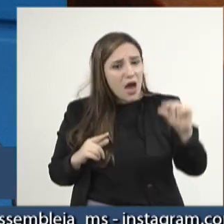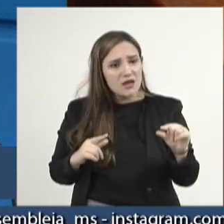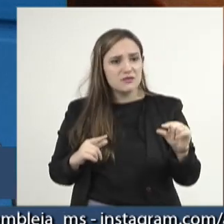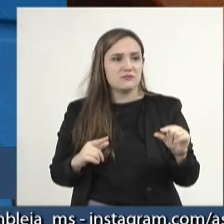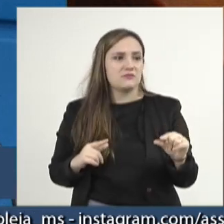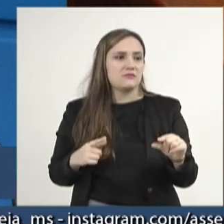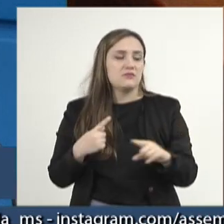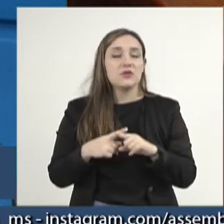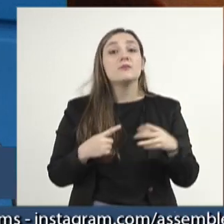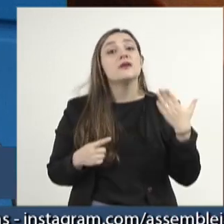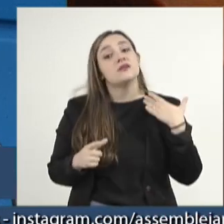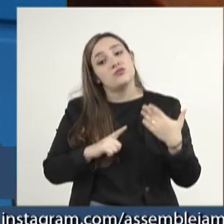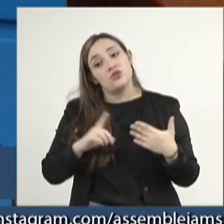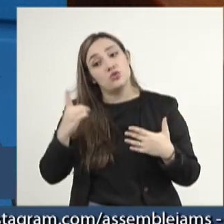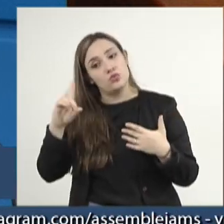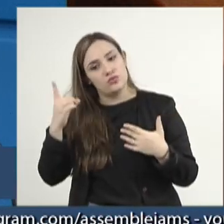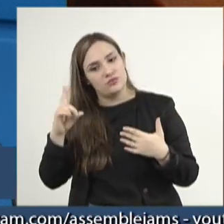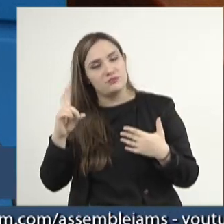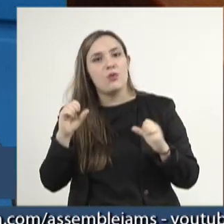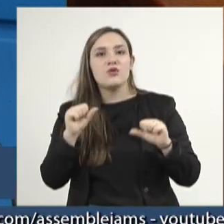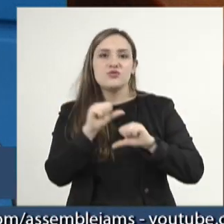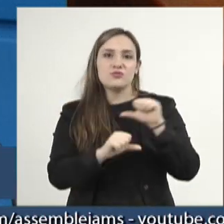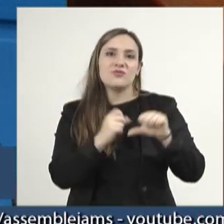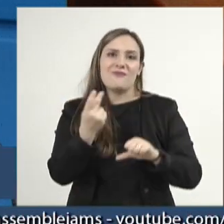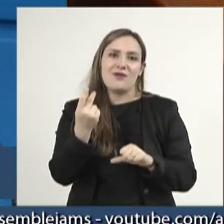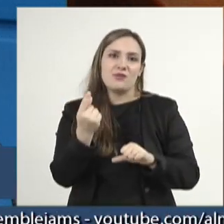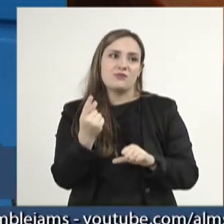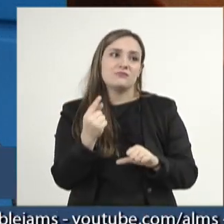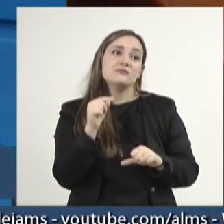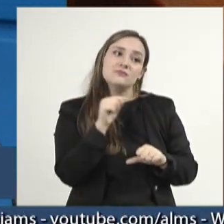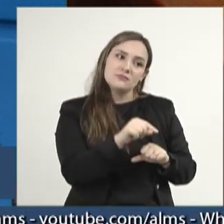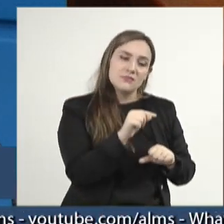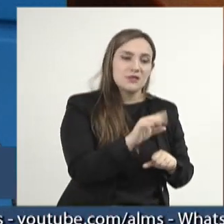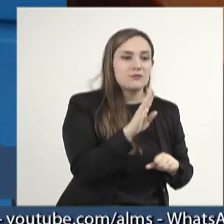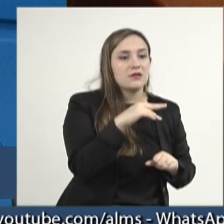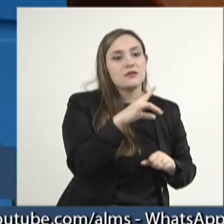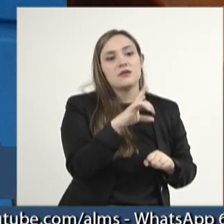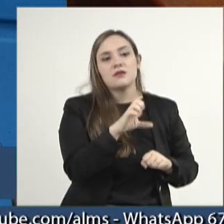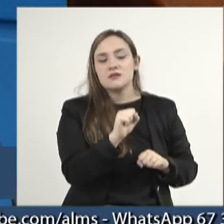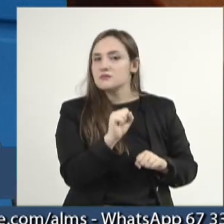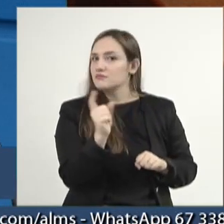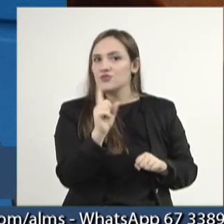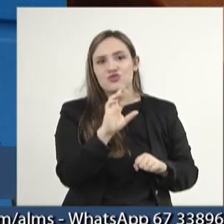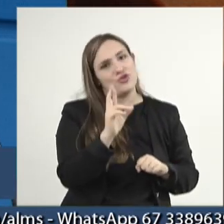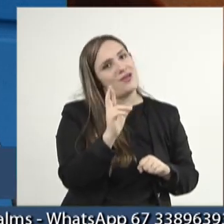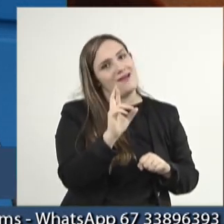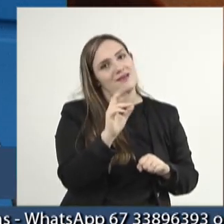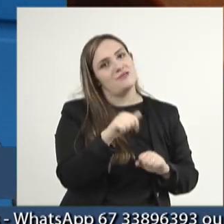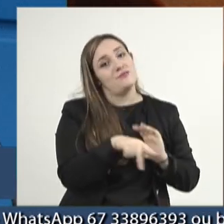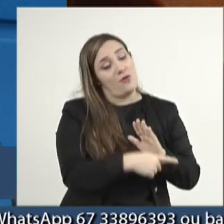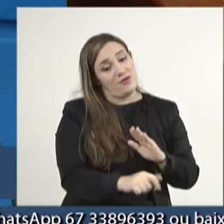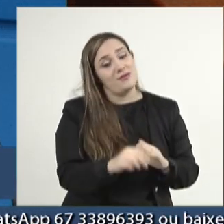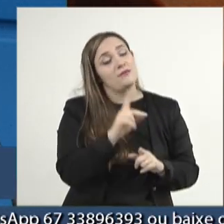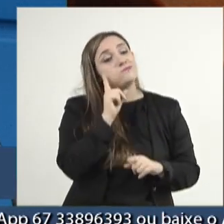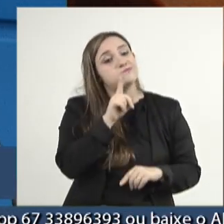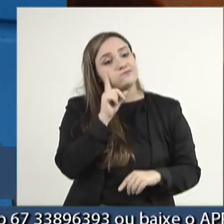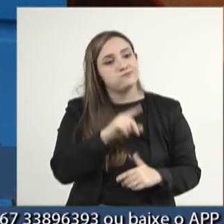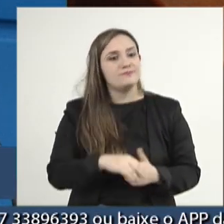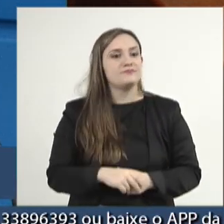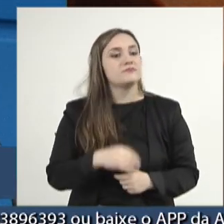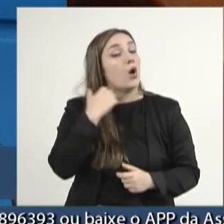em dólar, com risco cambial. Então, acerta o governador ao optar por um recurso em